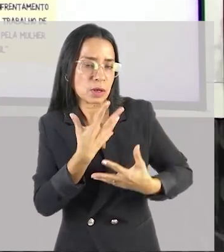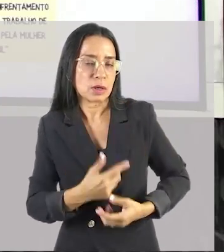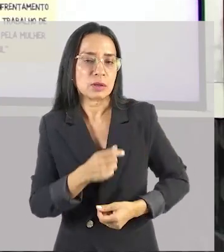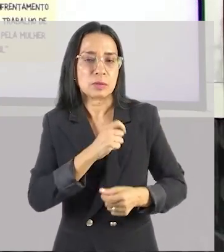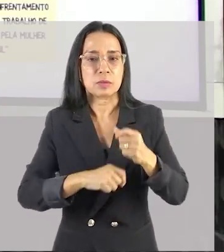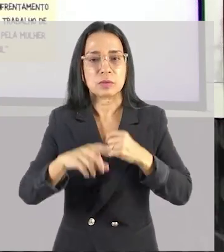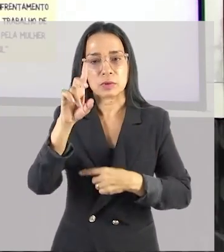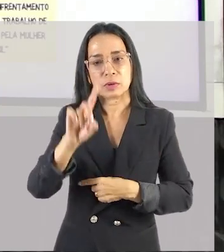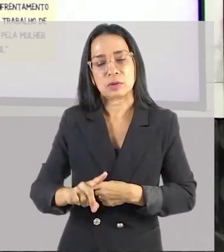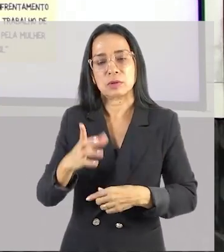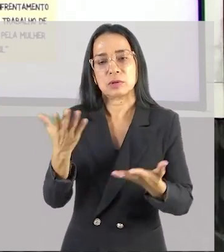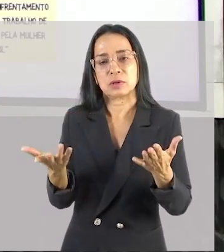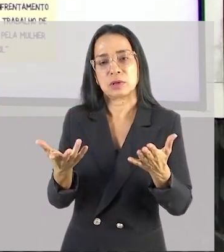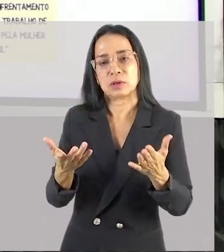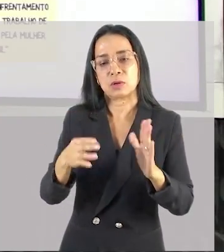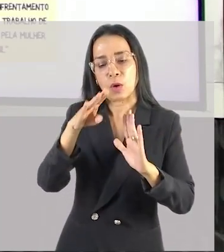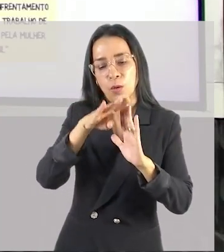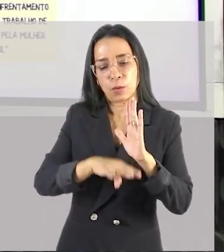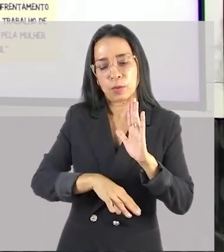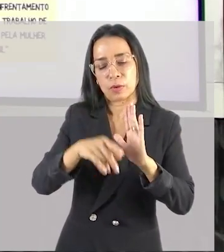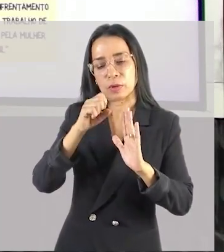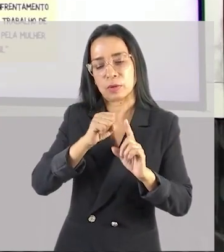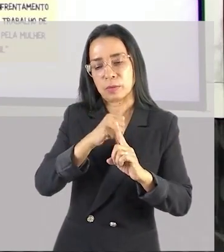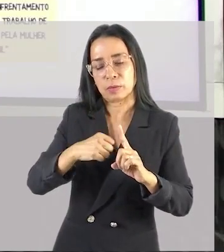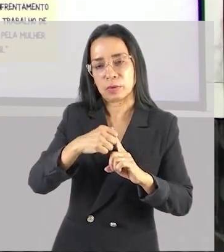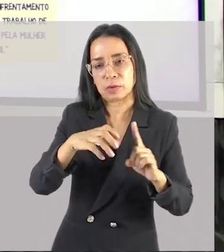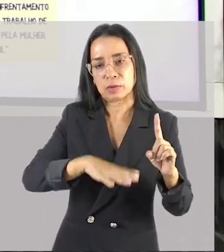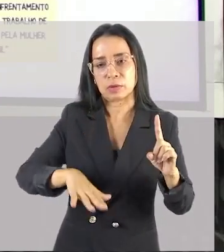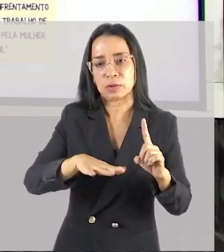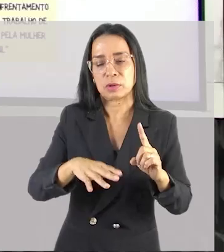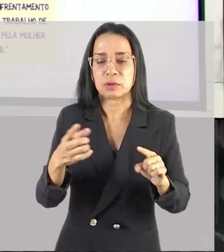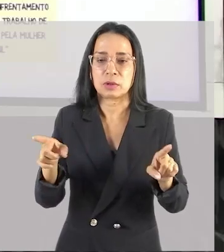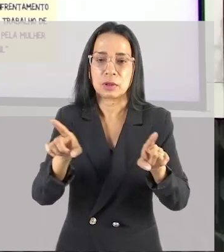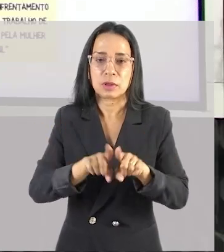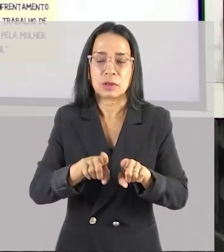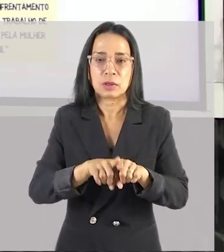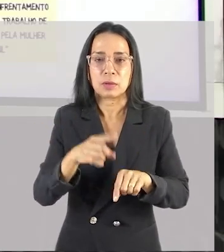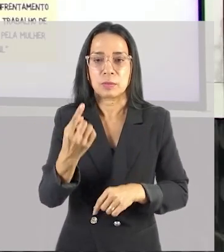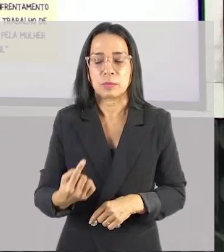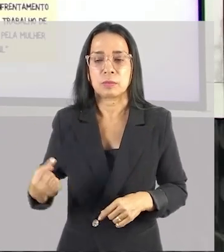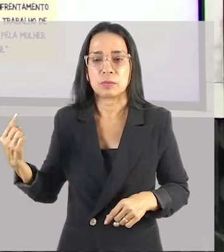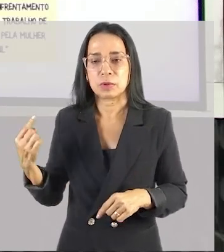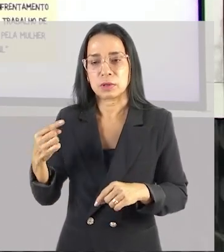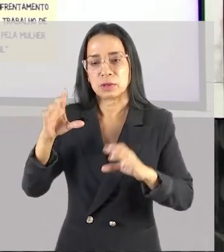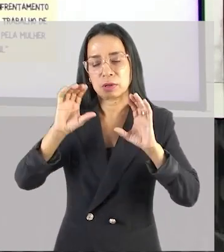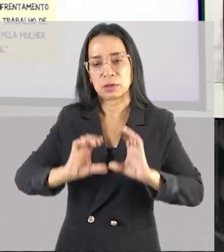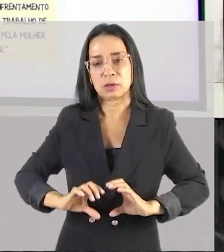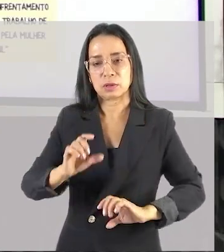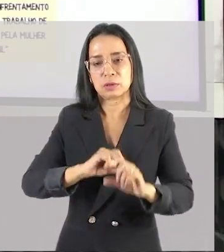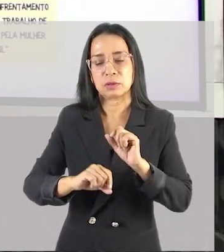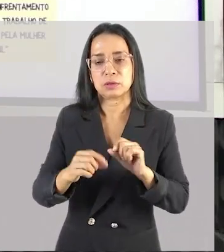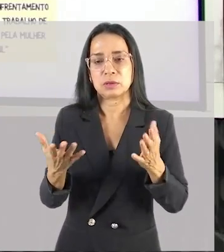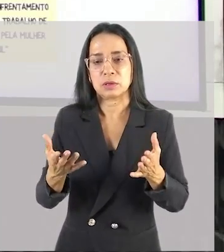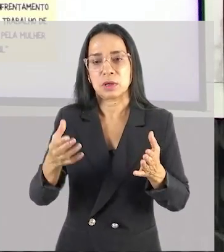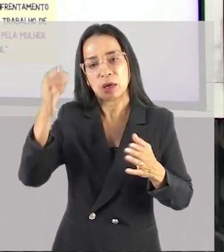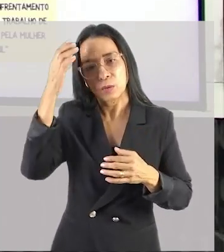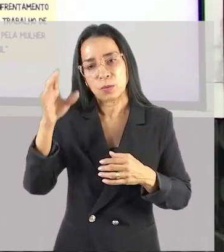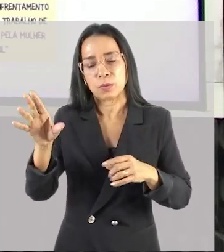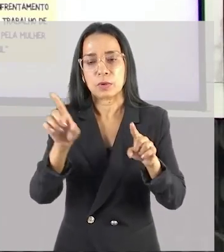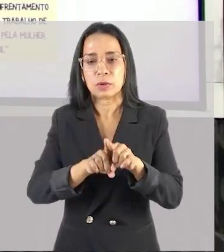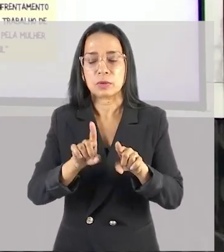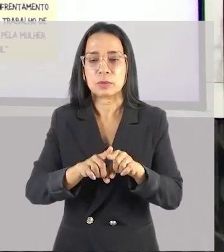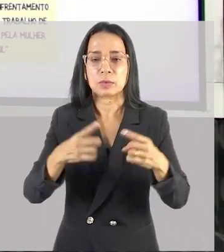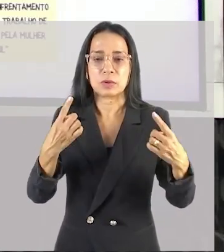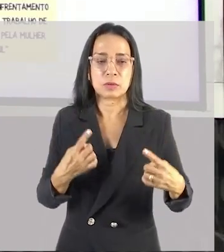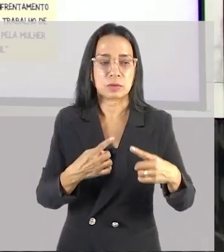aquilo que ele tinha direito, né, os programas sociais. O eixo também da cidadania e também cultural, que foi